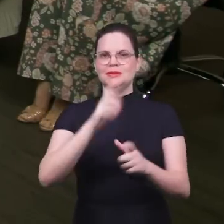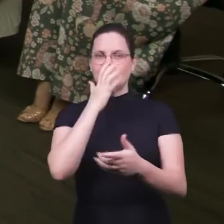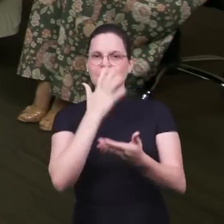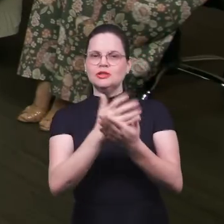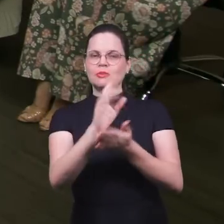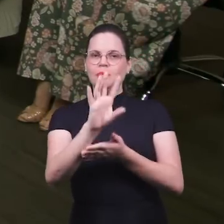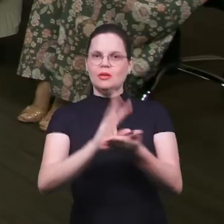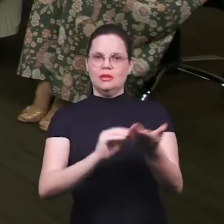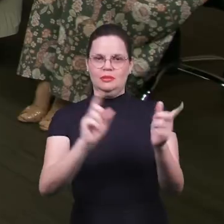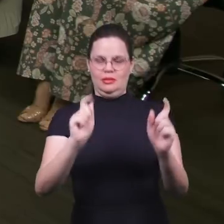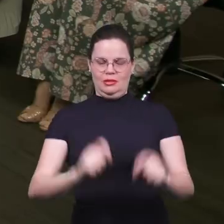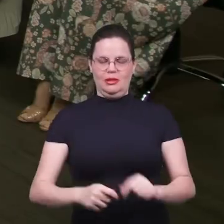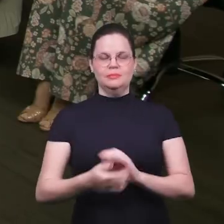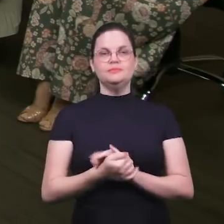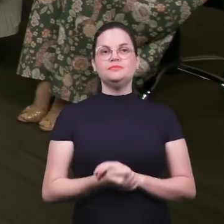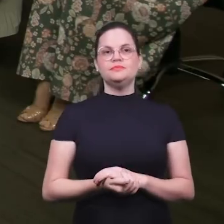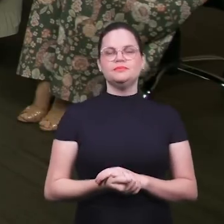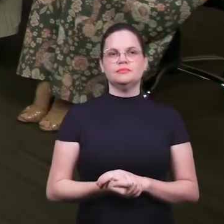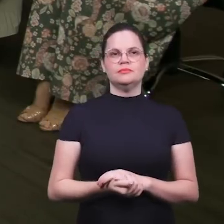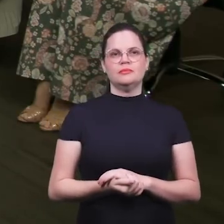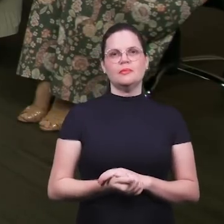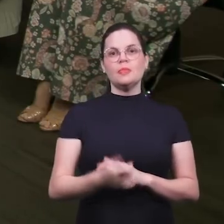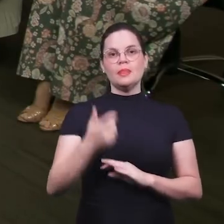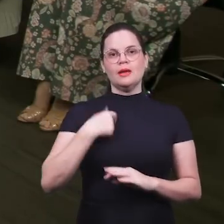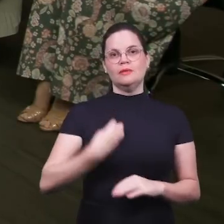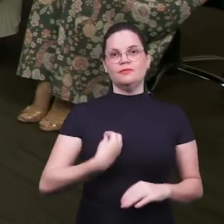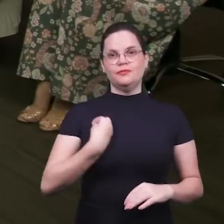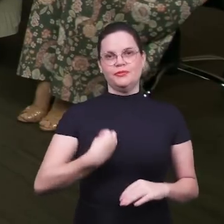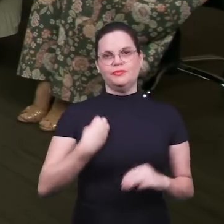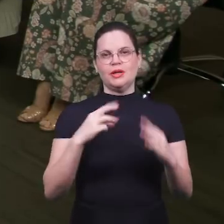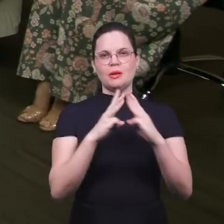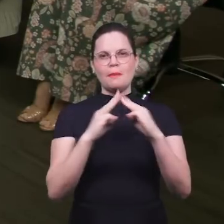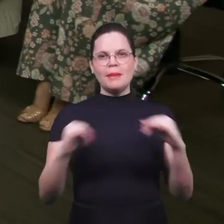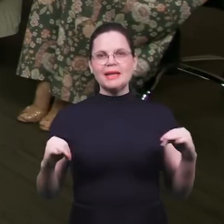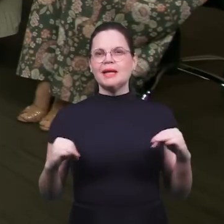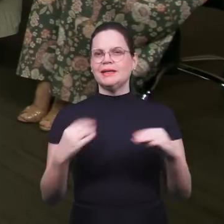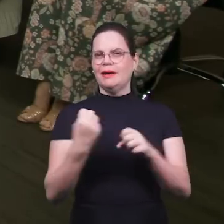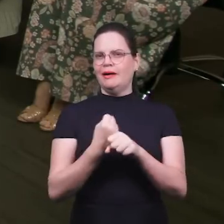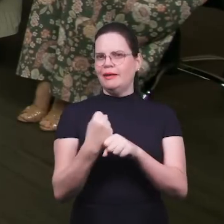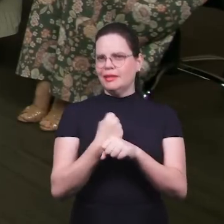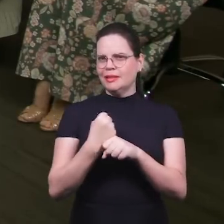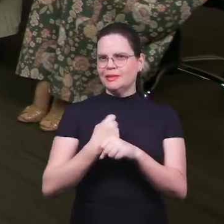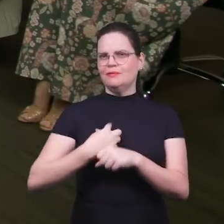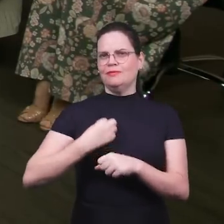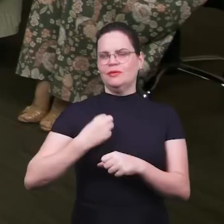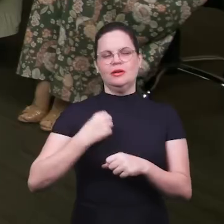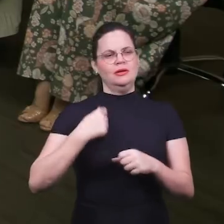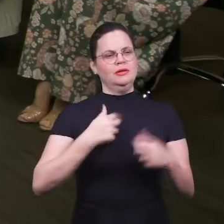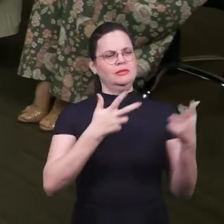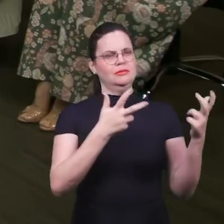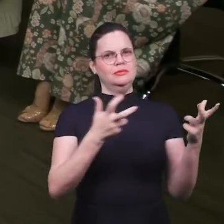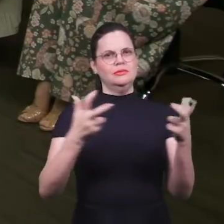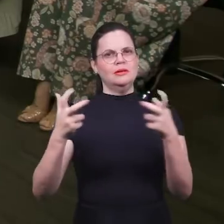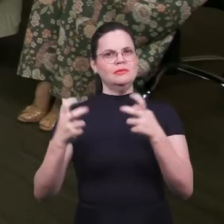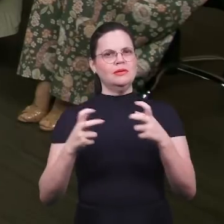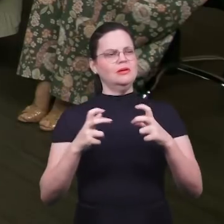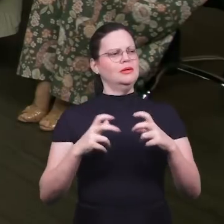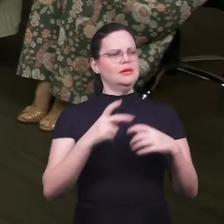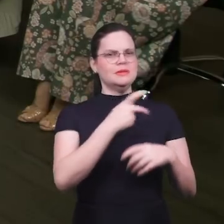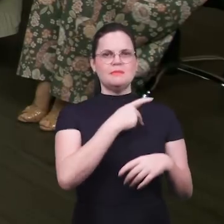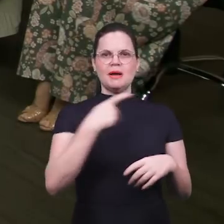durante muito tempo, né, eu vivi muito Manaim na minha juventude, e eu via nos pastores, hoje pastores do